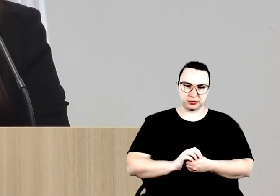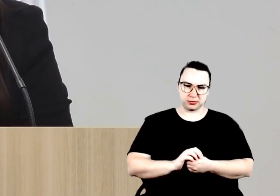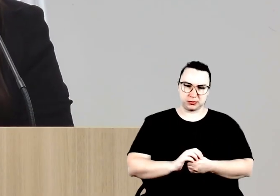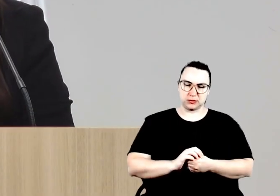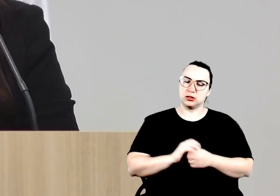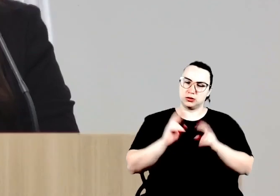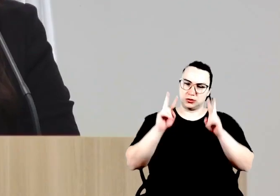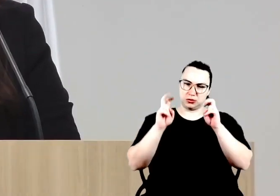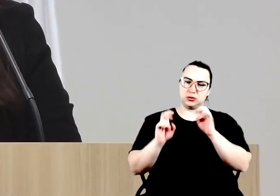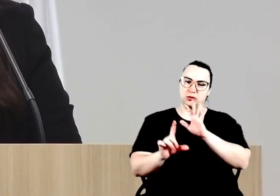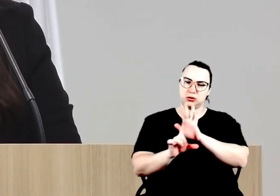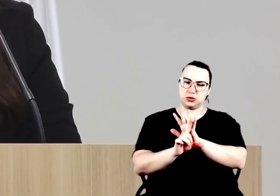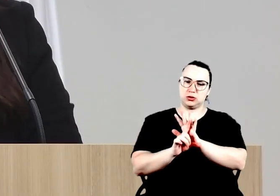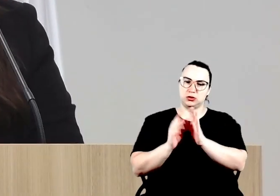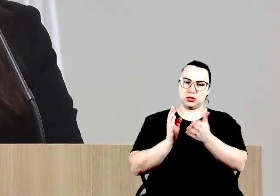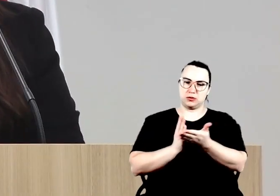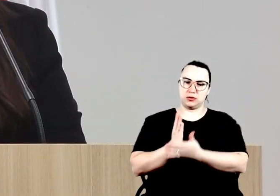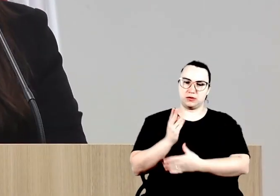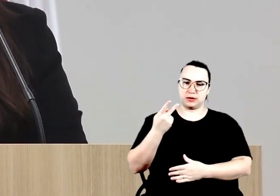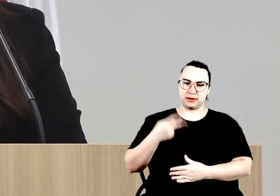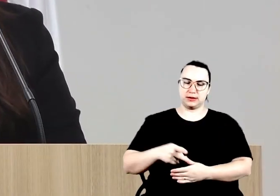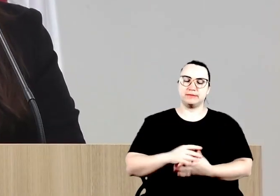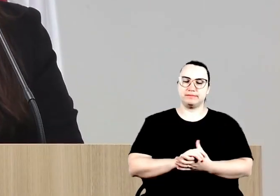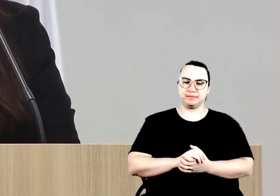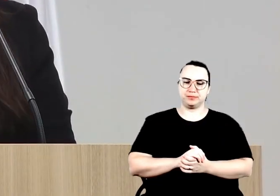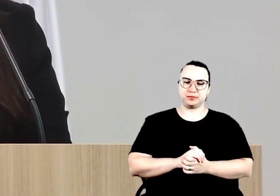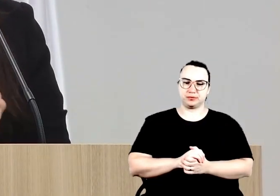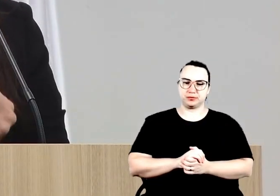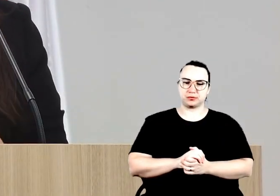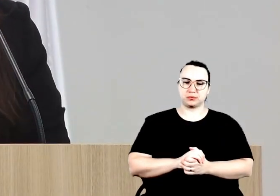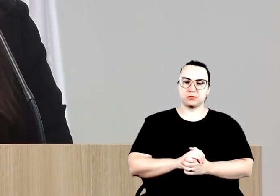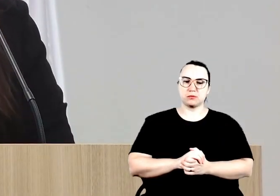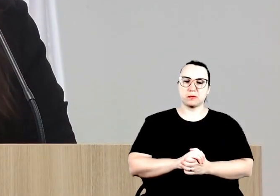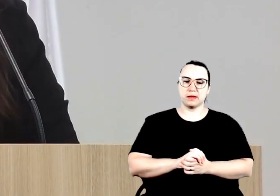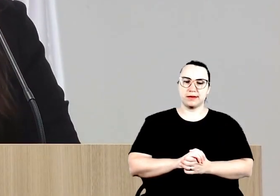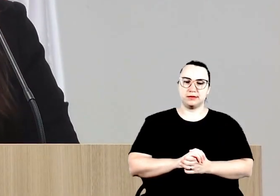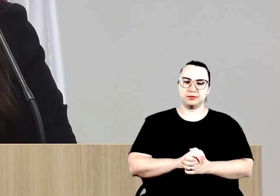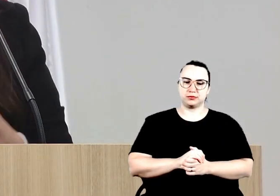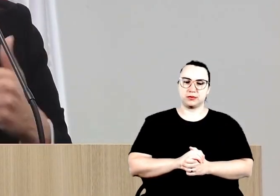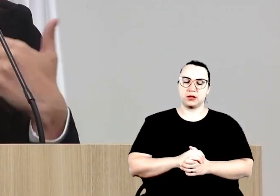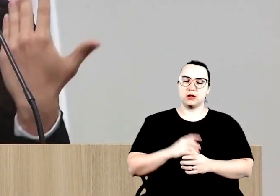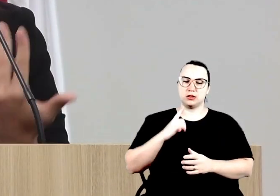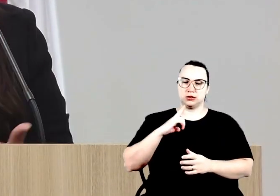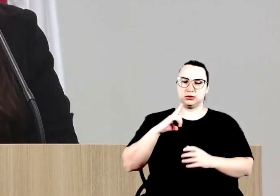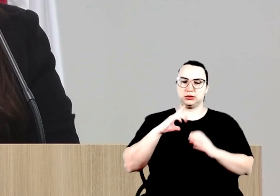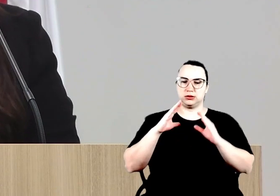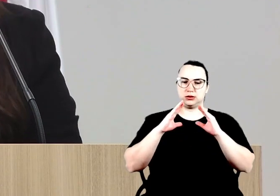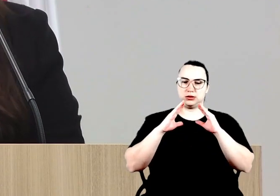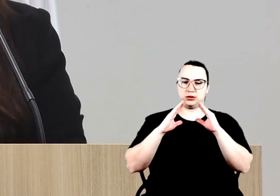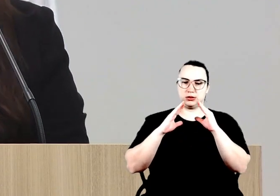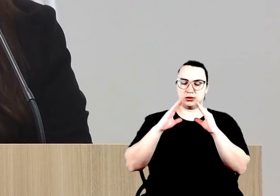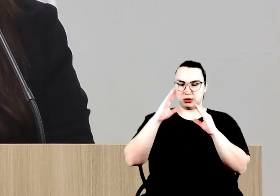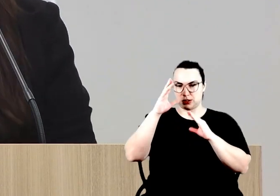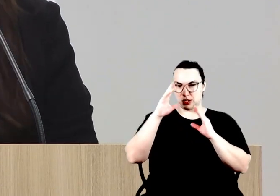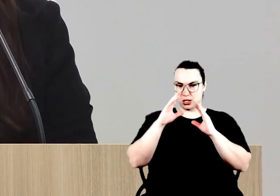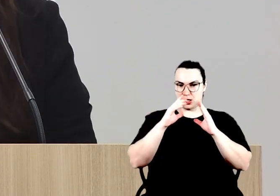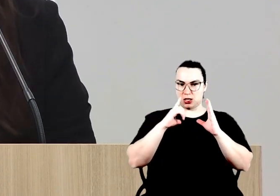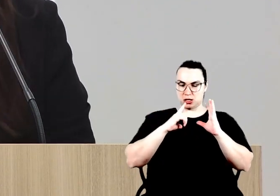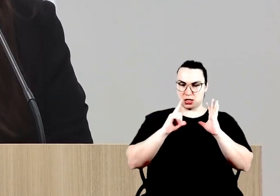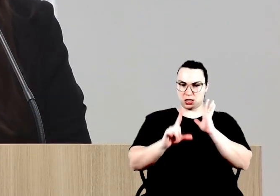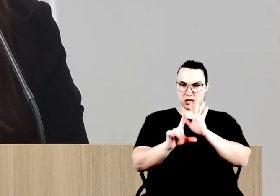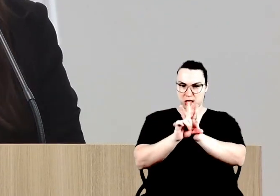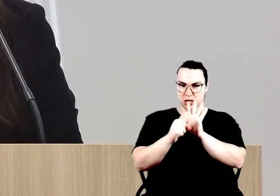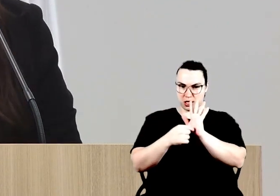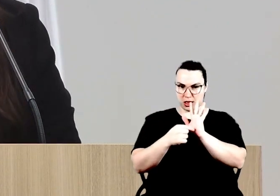legislação aprovada aqui. Quando tem ela, não tem como o executivo falar, eu não sabia